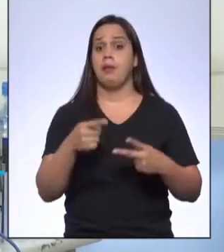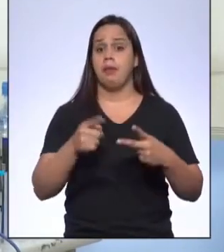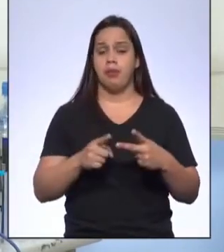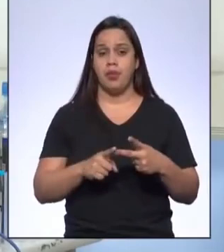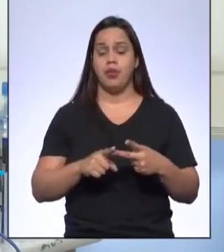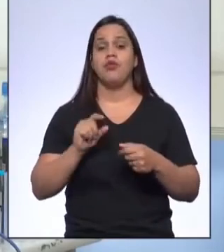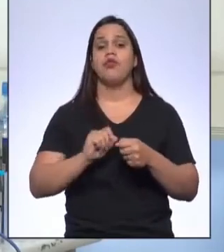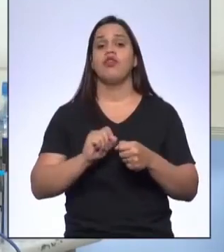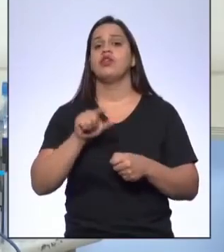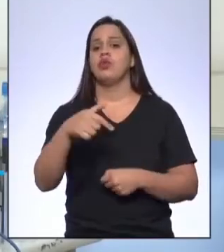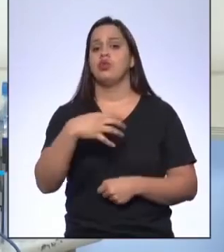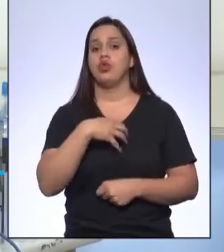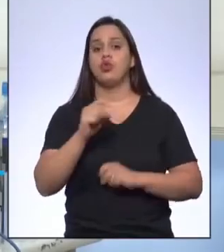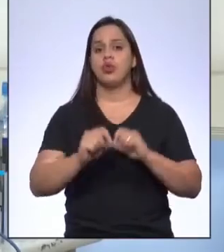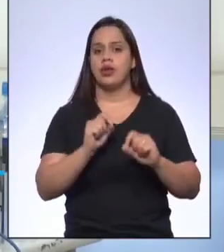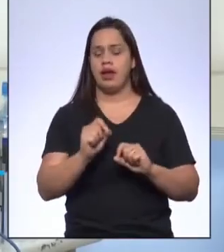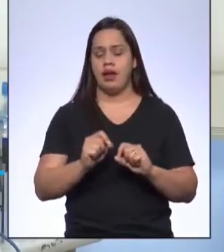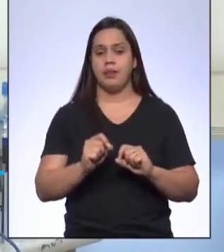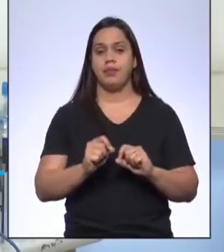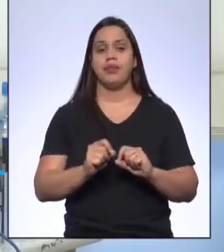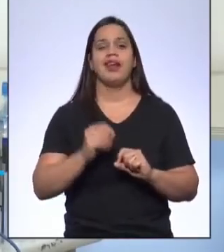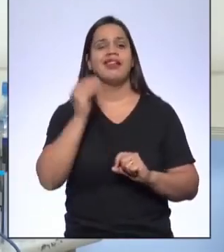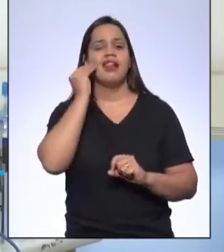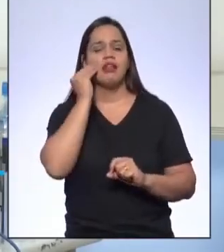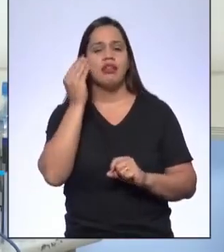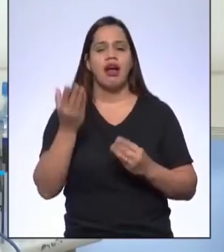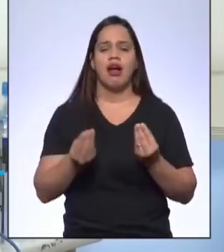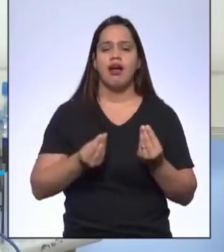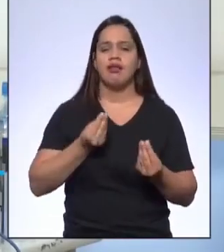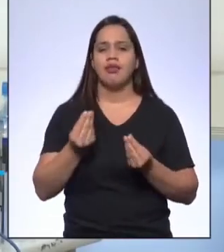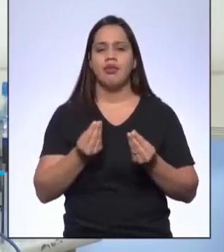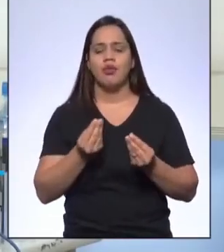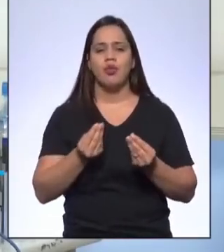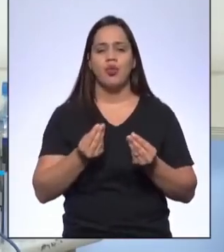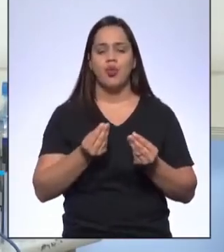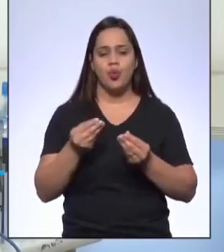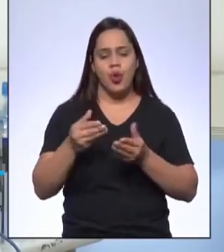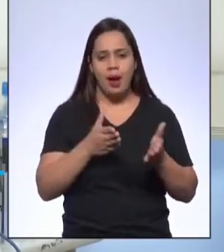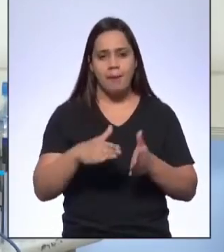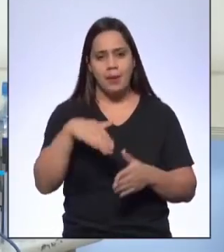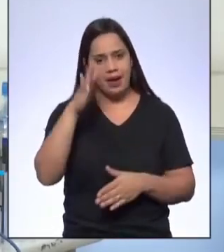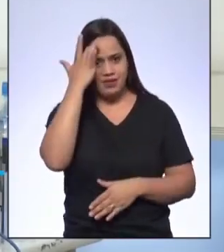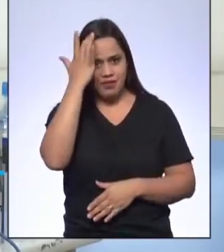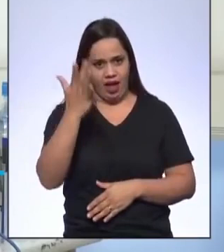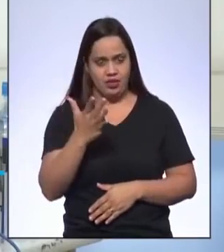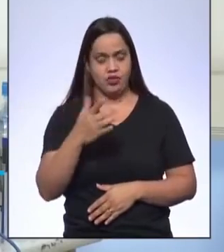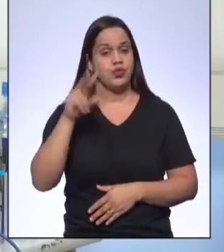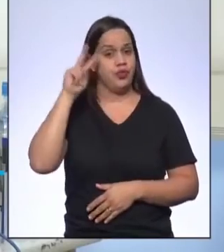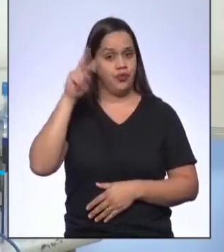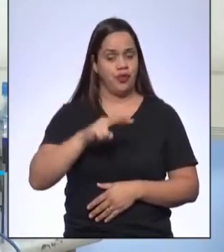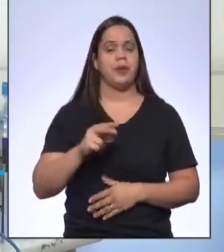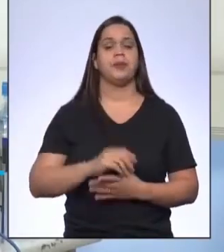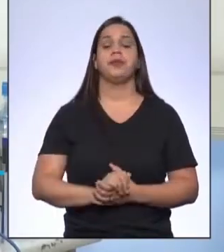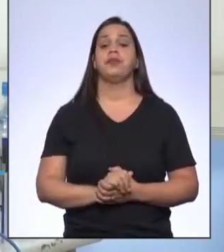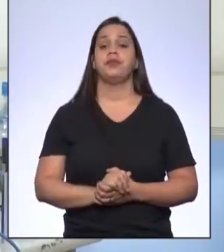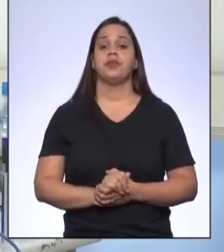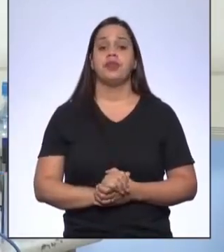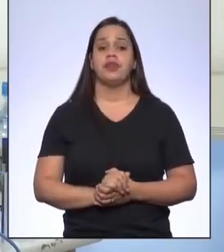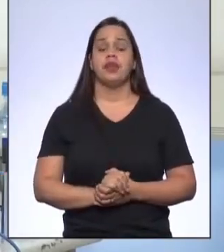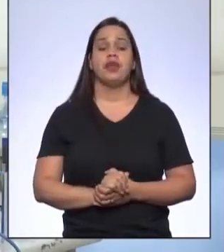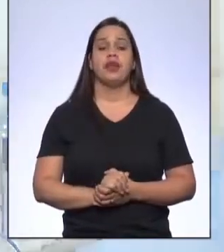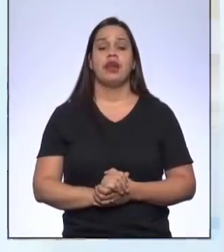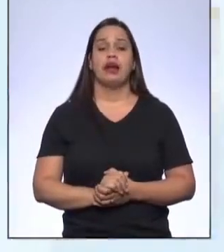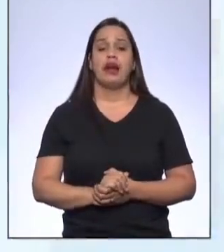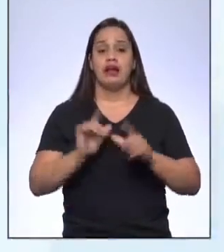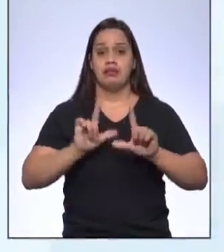outra forma, né? Tentar facilitar aí um caminho um pouquinho mais fácil. Na tela de vocês vai aparecer resolução, aí eu tentei